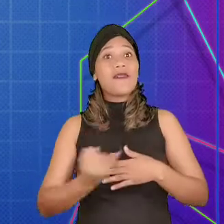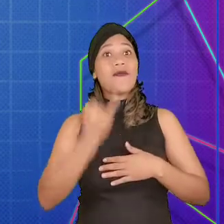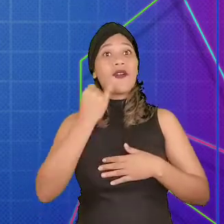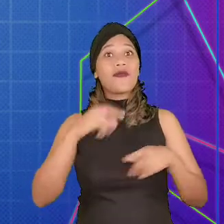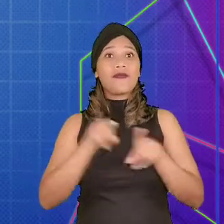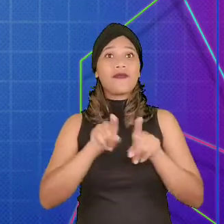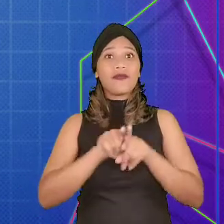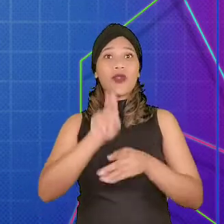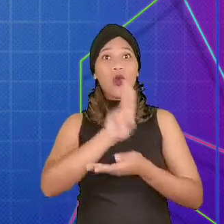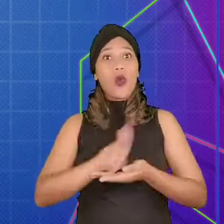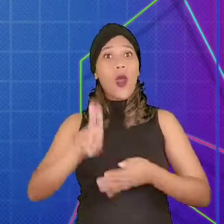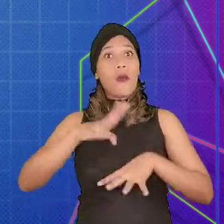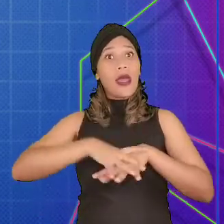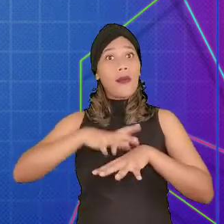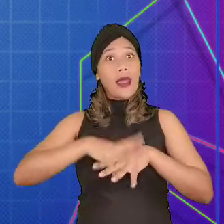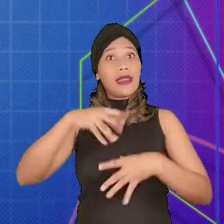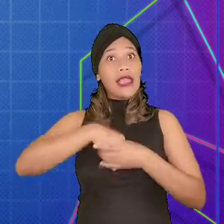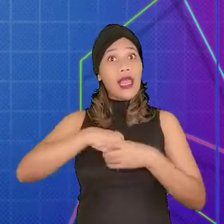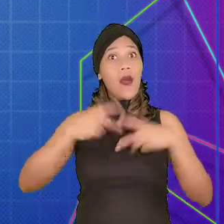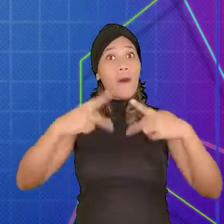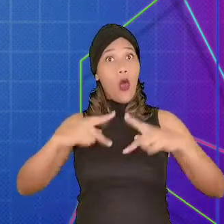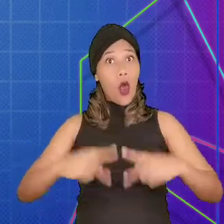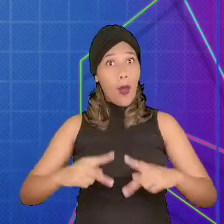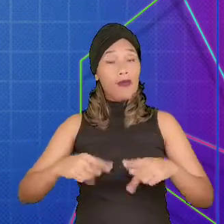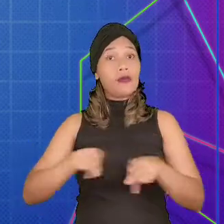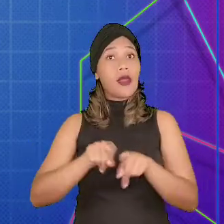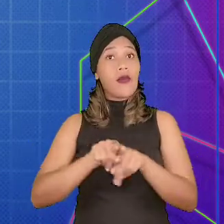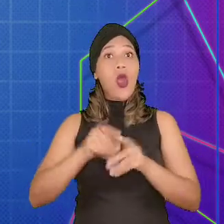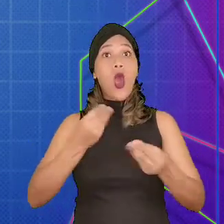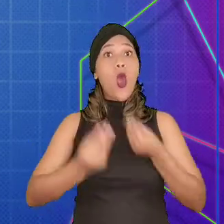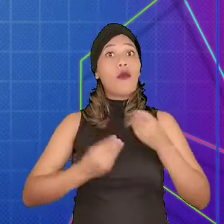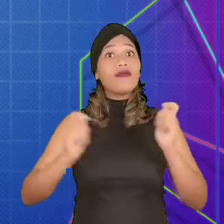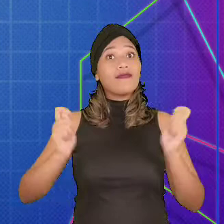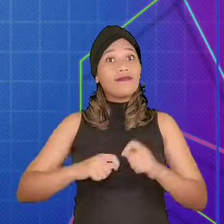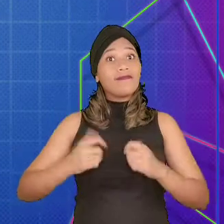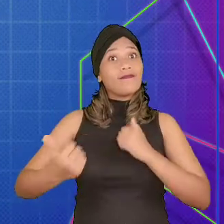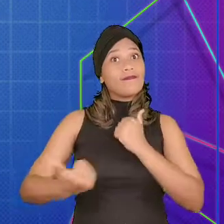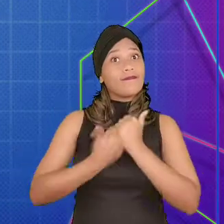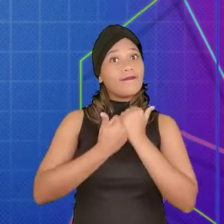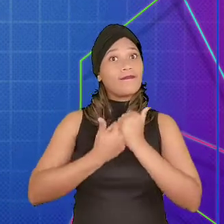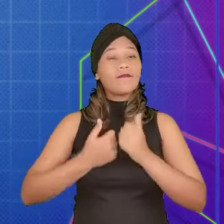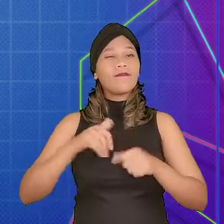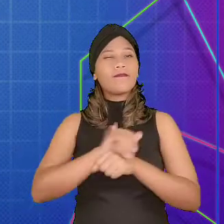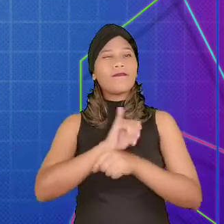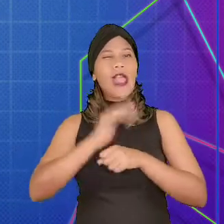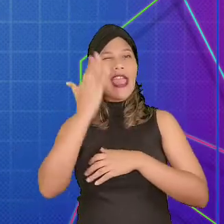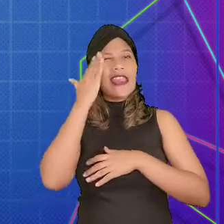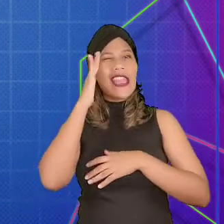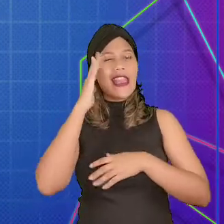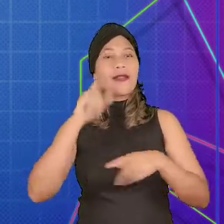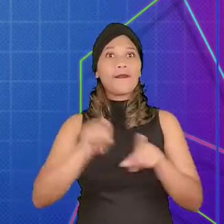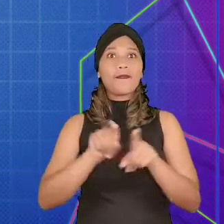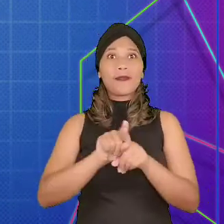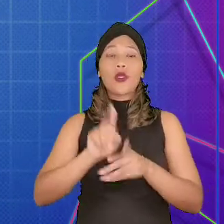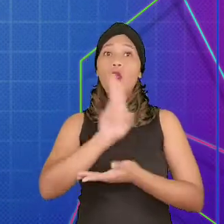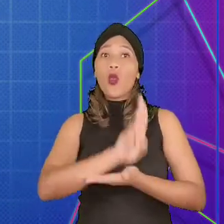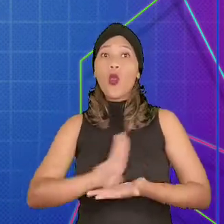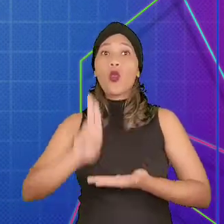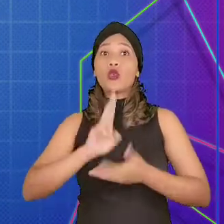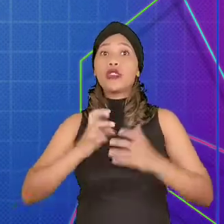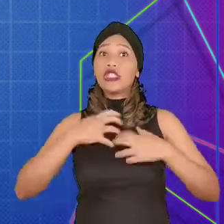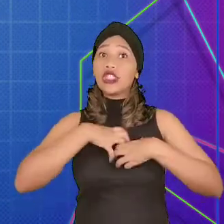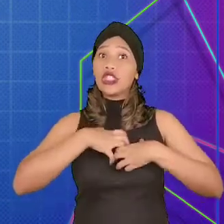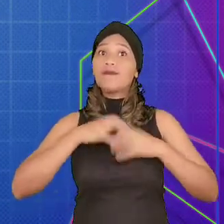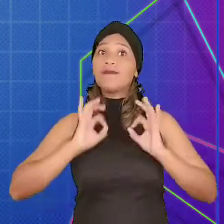importância e utilidade da matemática na programação. E como ela pode ajudar a gente a entender certas coisas e ser utilizada da